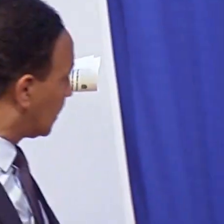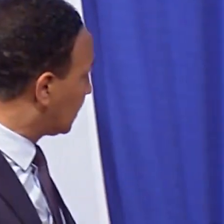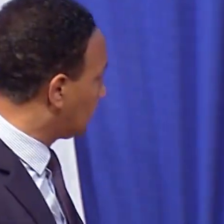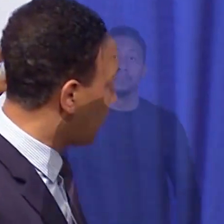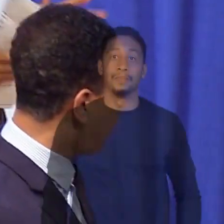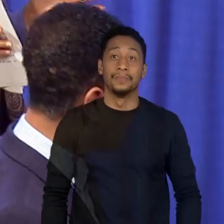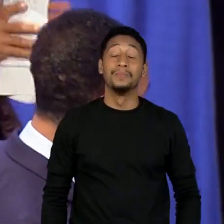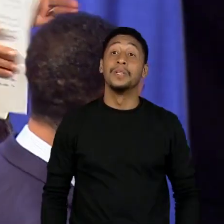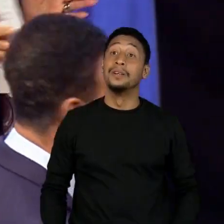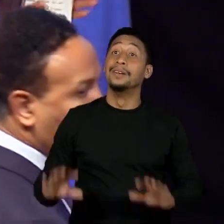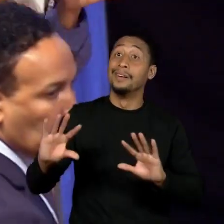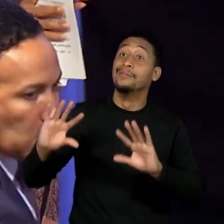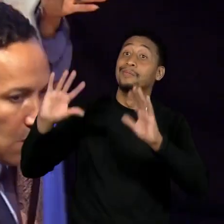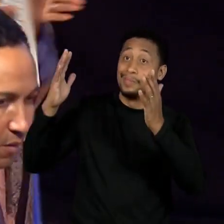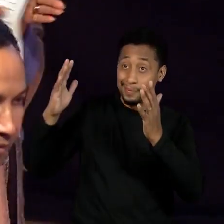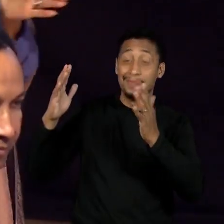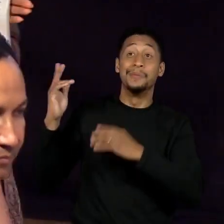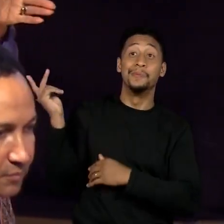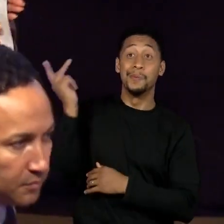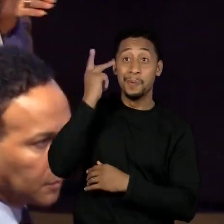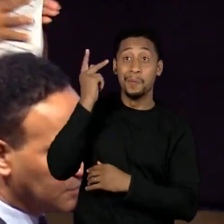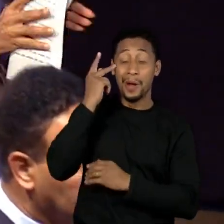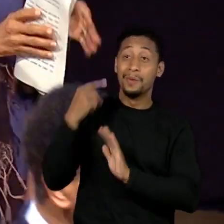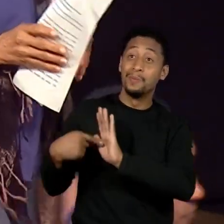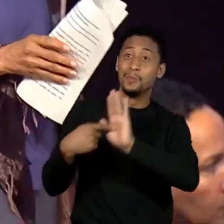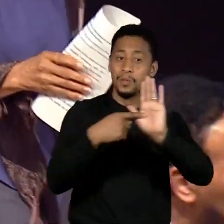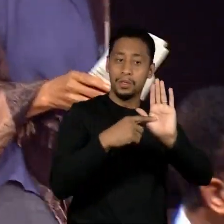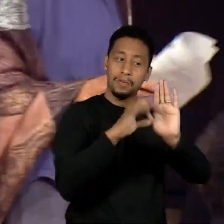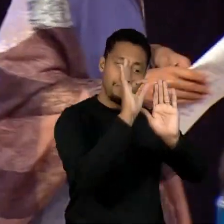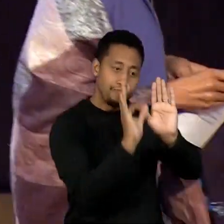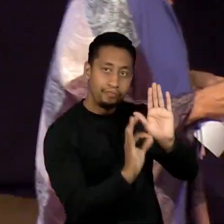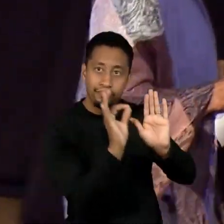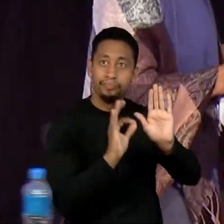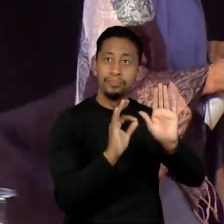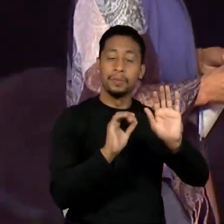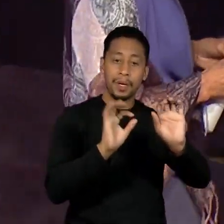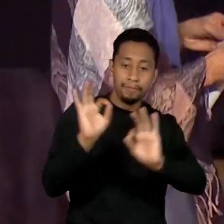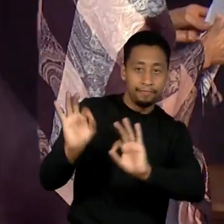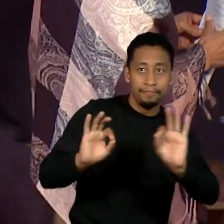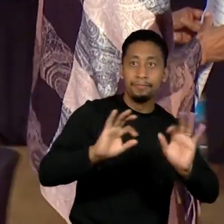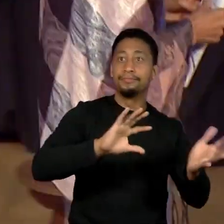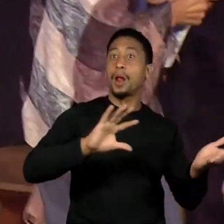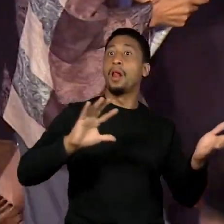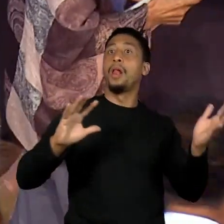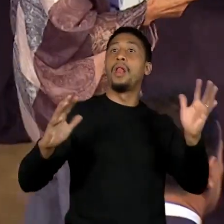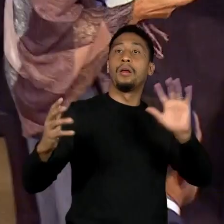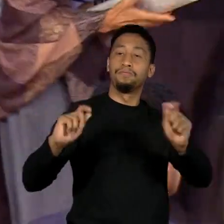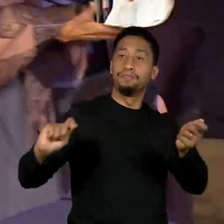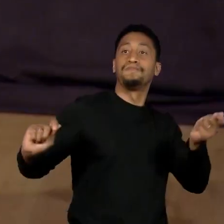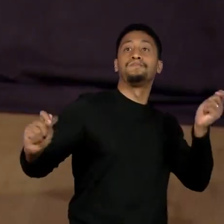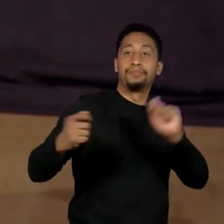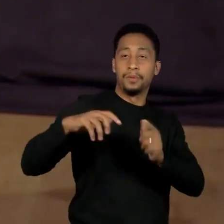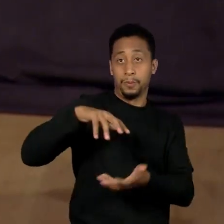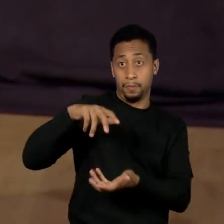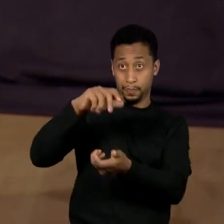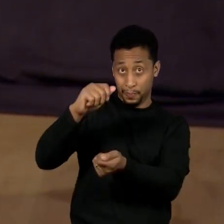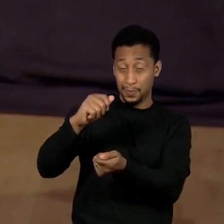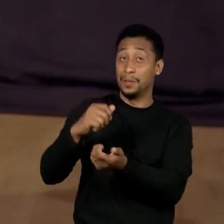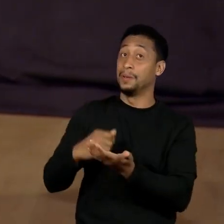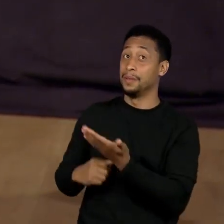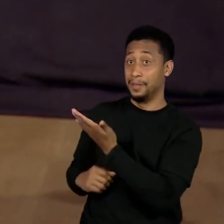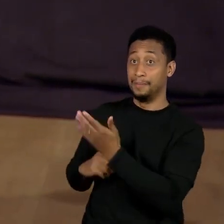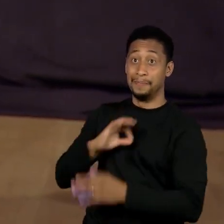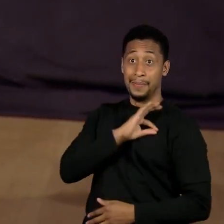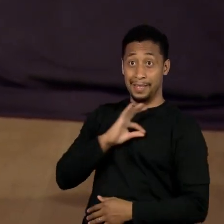Em evento de lançamento em São Paulo do Plano de Transformação Ecológica, coordenado pelo Ministério da Fazenda, a ministra do